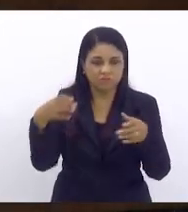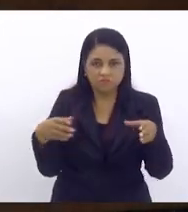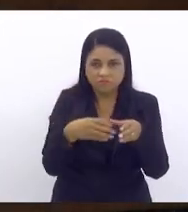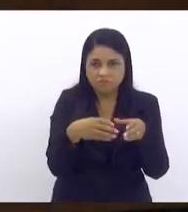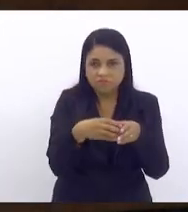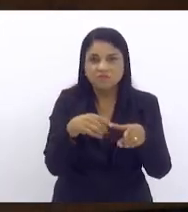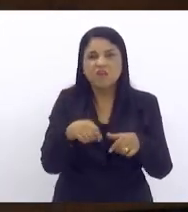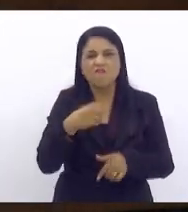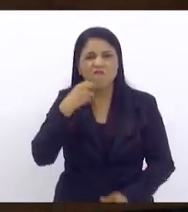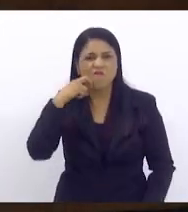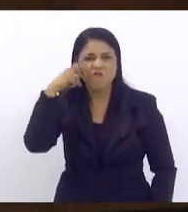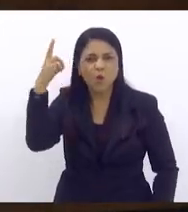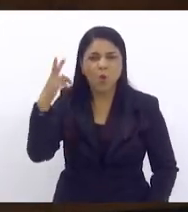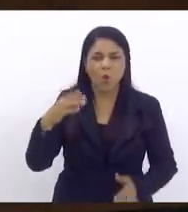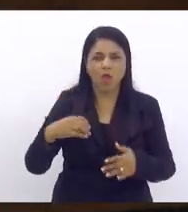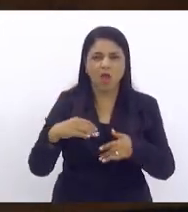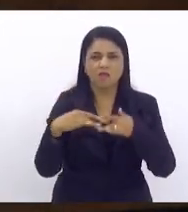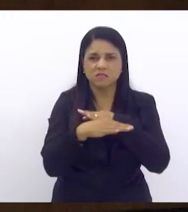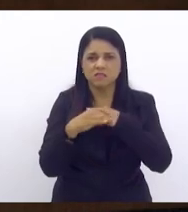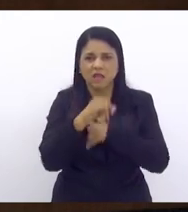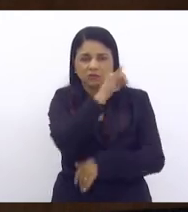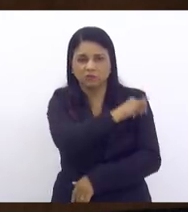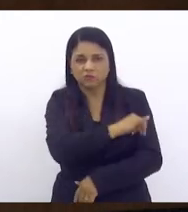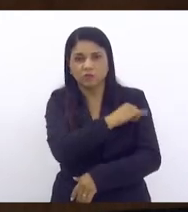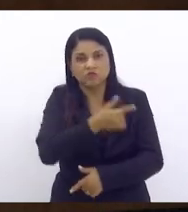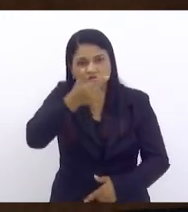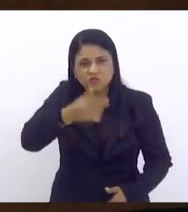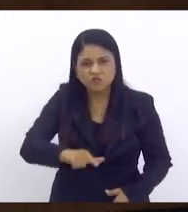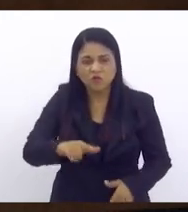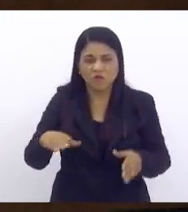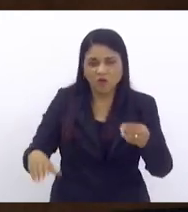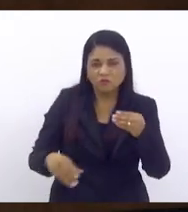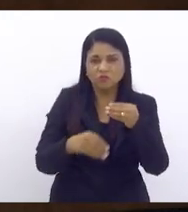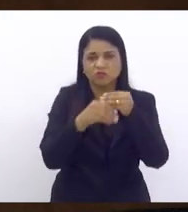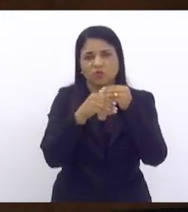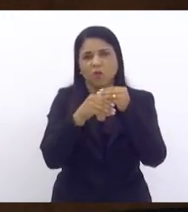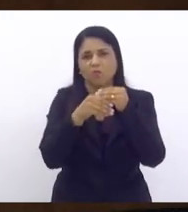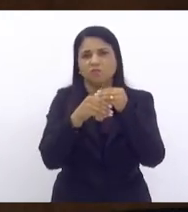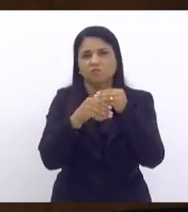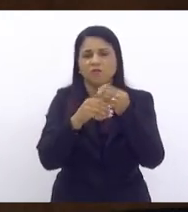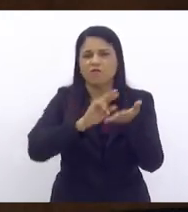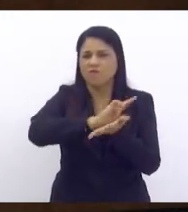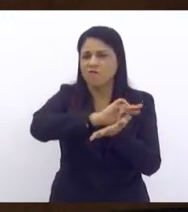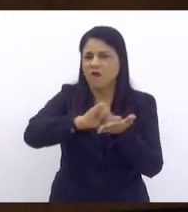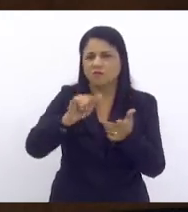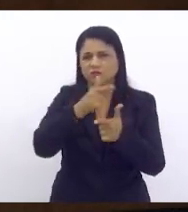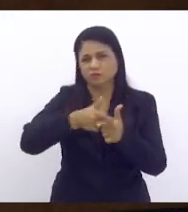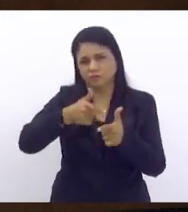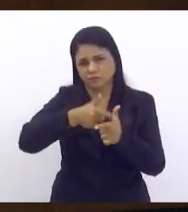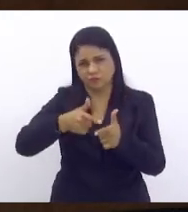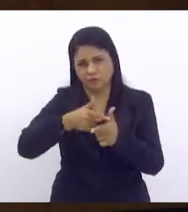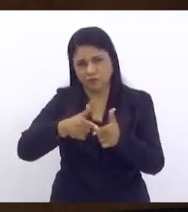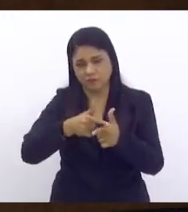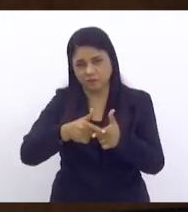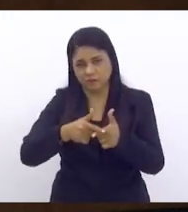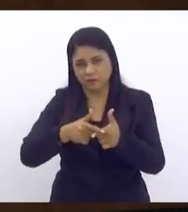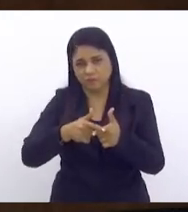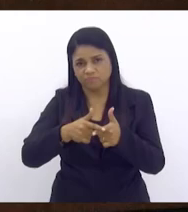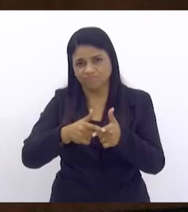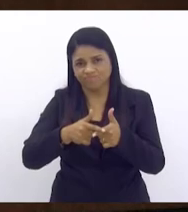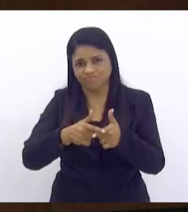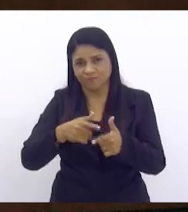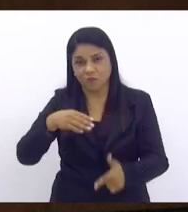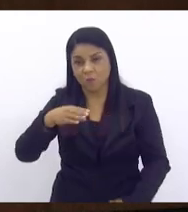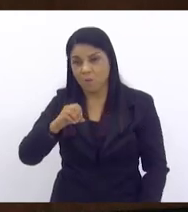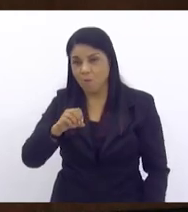que envergonha a cidade do Rio de Janeiro e, mais uma vez, se somam aos vários motivos que não dão condições morais